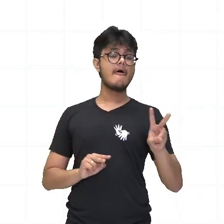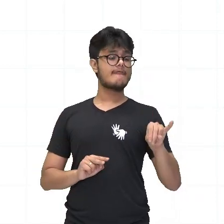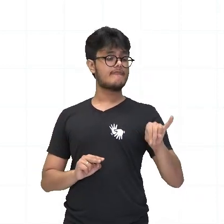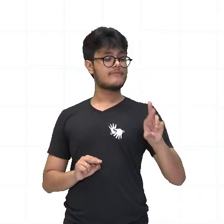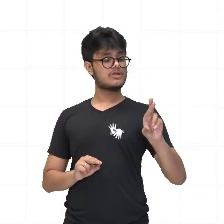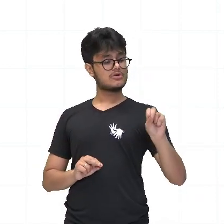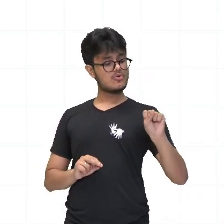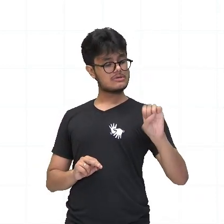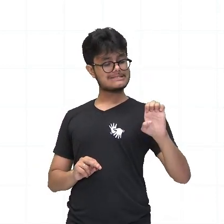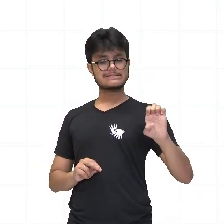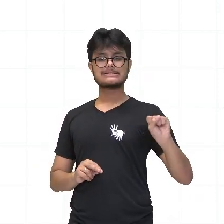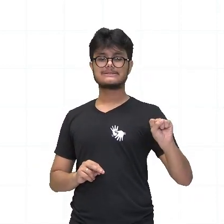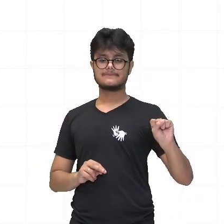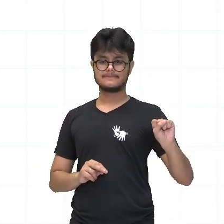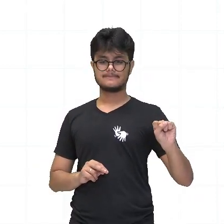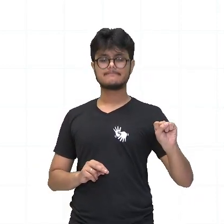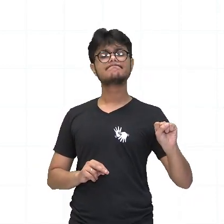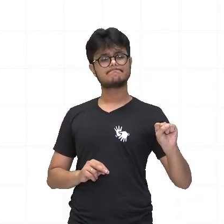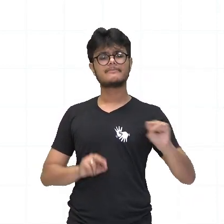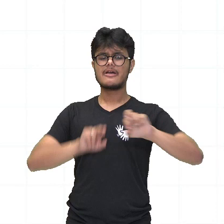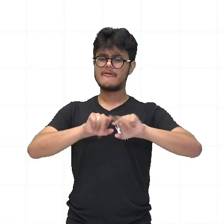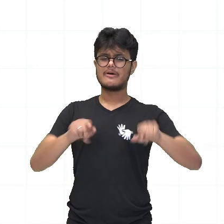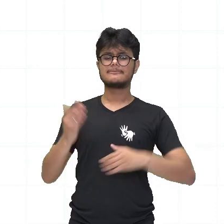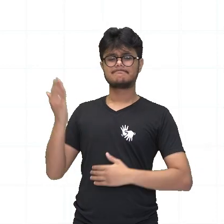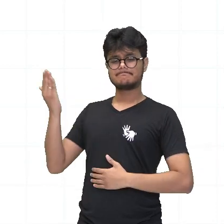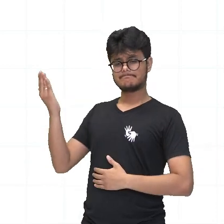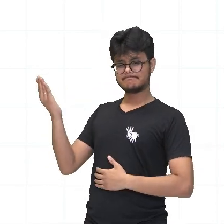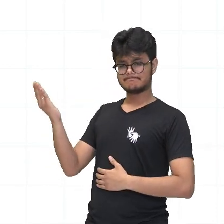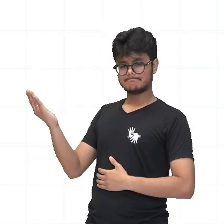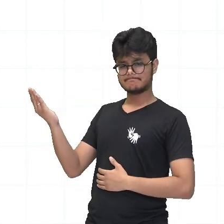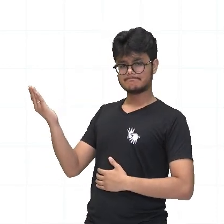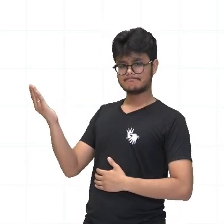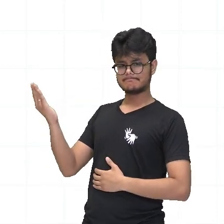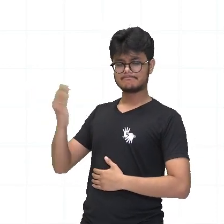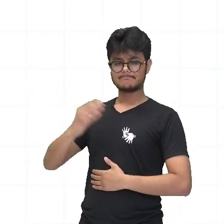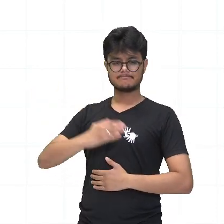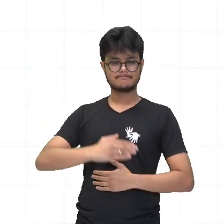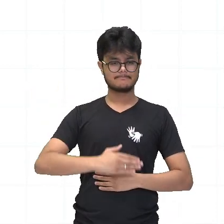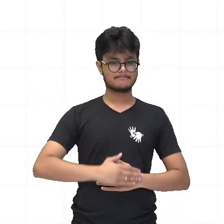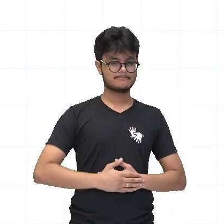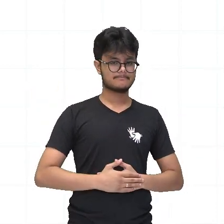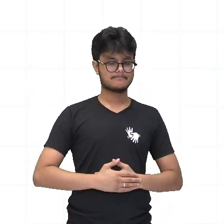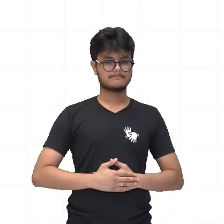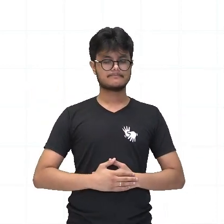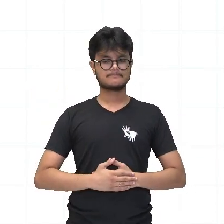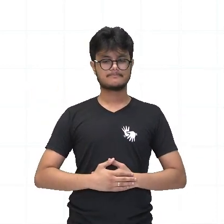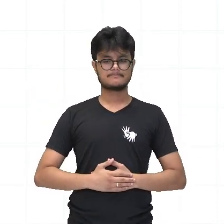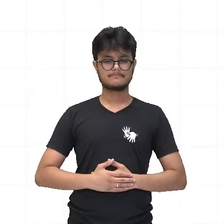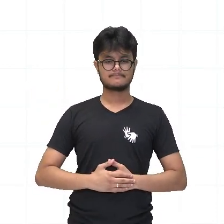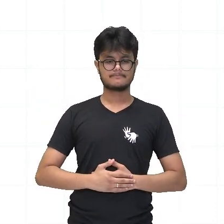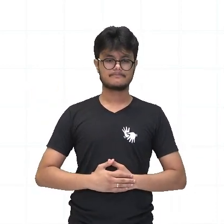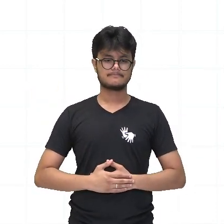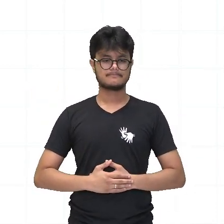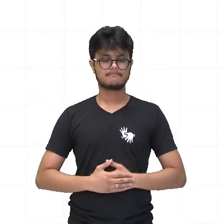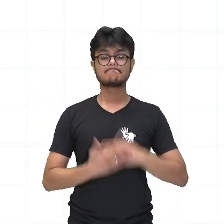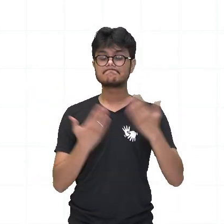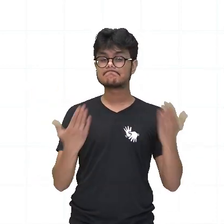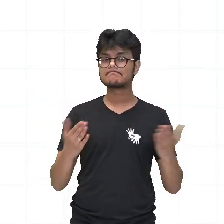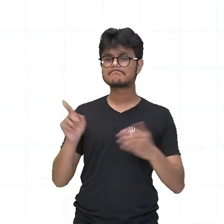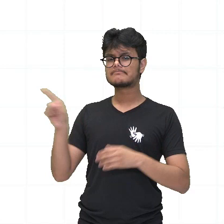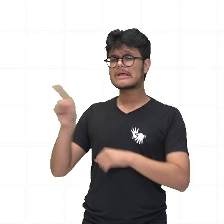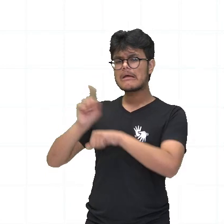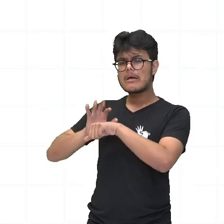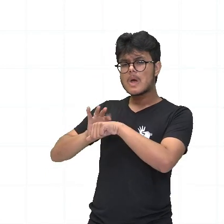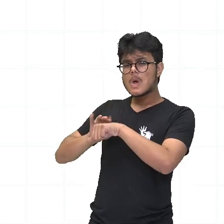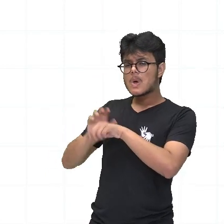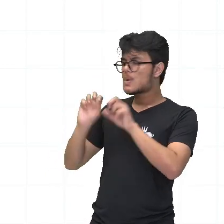as viroses, a zika, a ebola, cachumba, HPV, Covid-19, sarampo. Então, todas essas